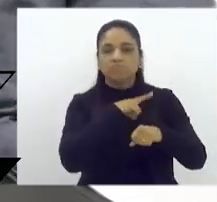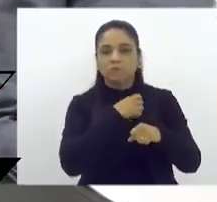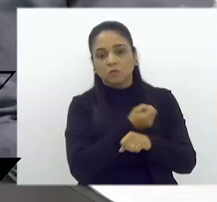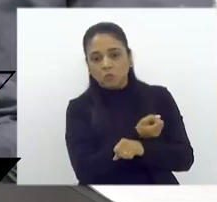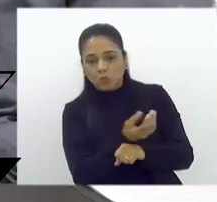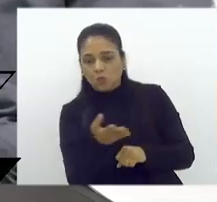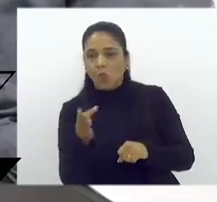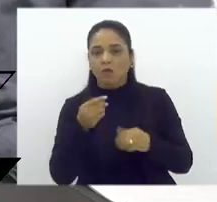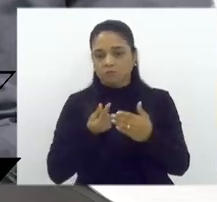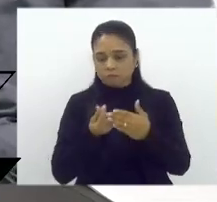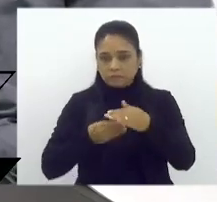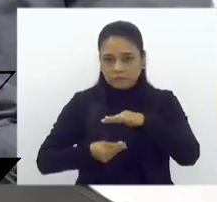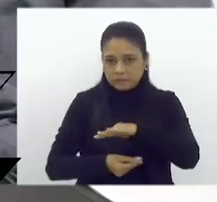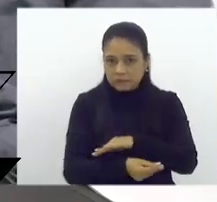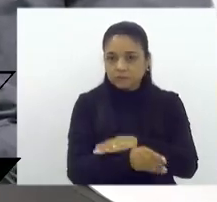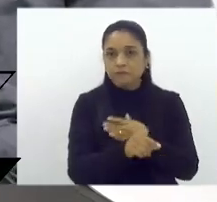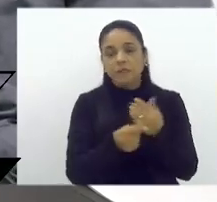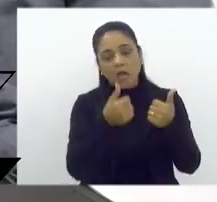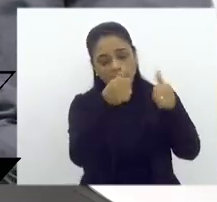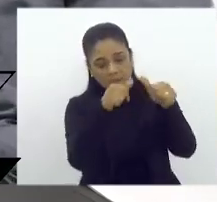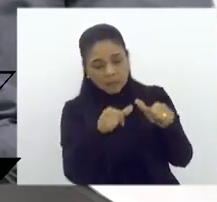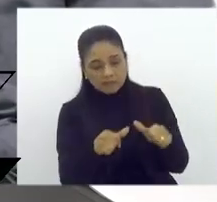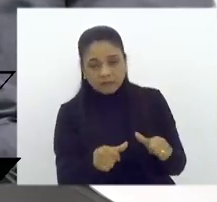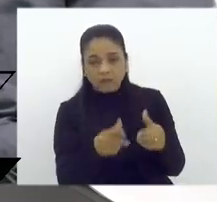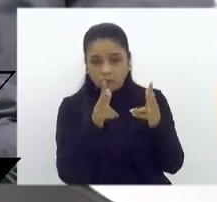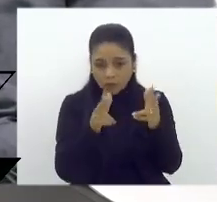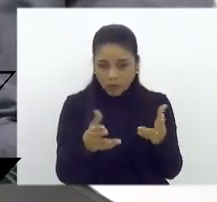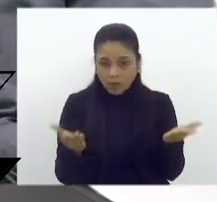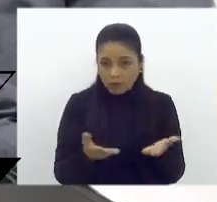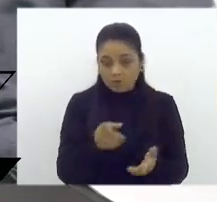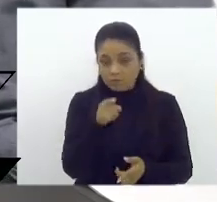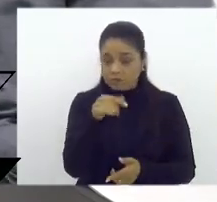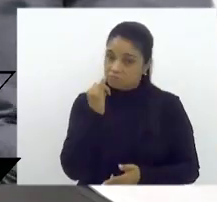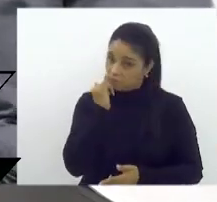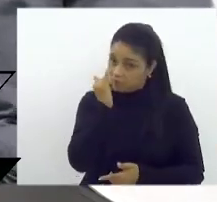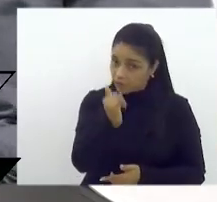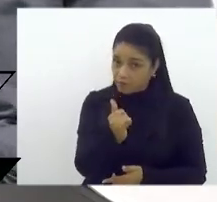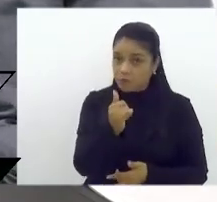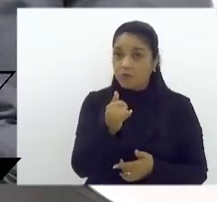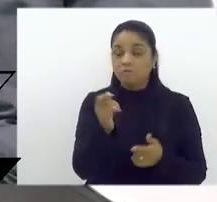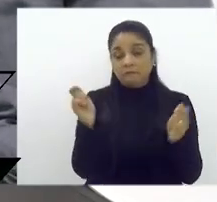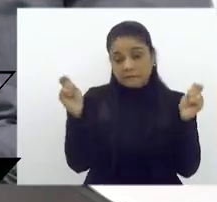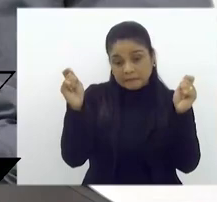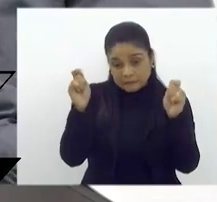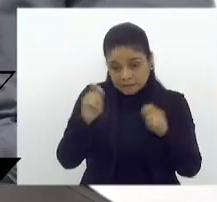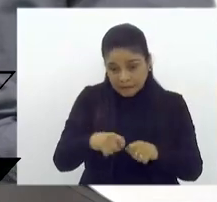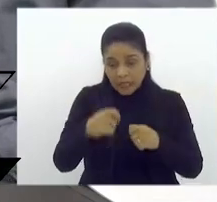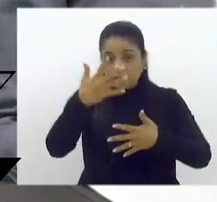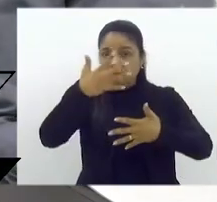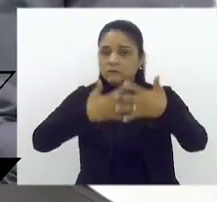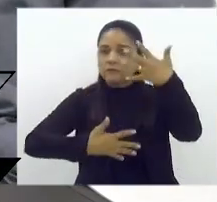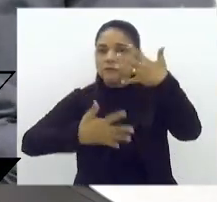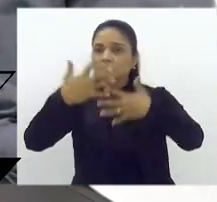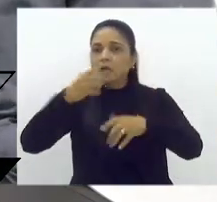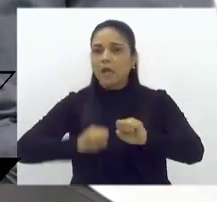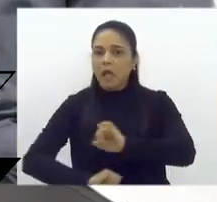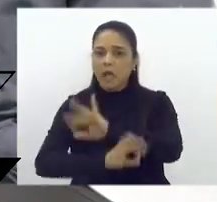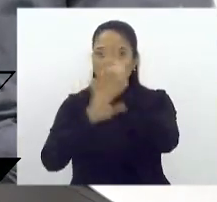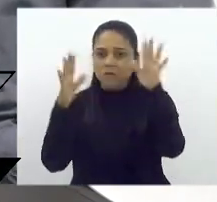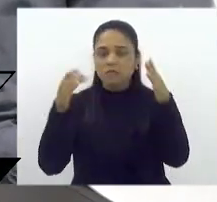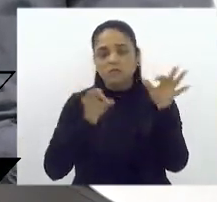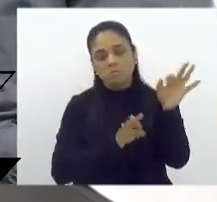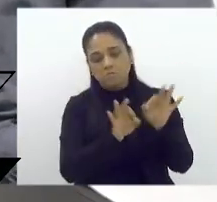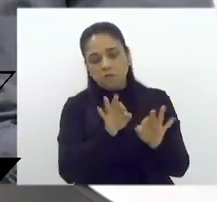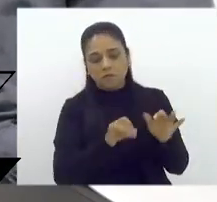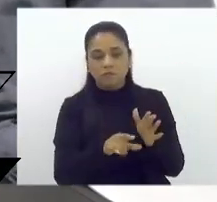quantitativos e, sobretudo, como foi analisado aqui, ressaltado por Vossa Excelência, permite essa transparência e esse planejamento.